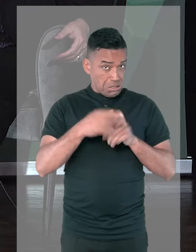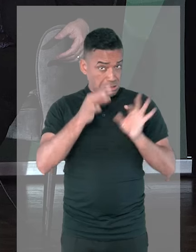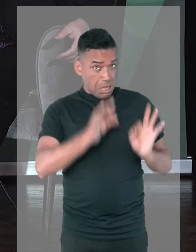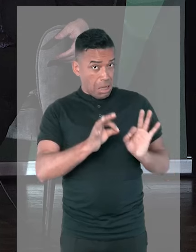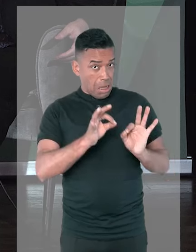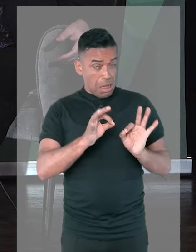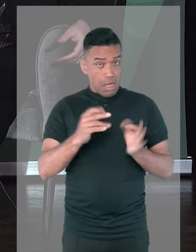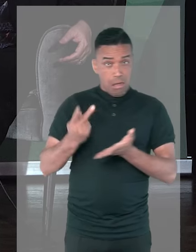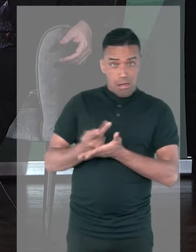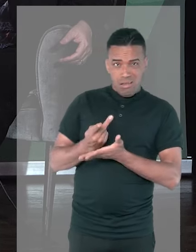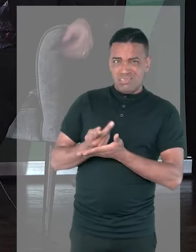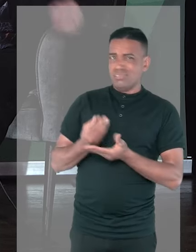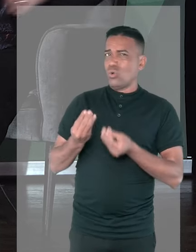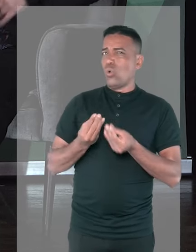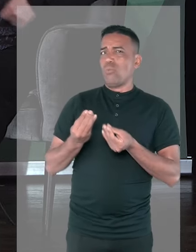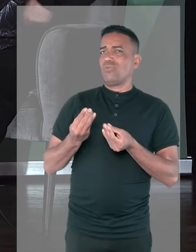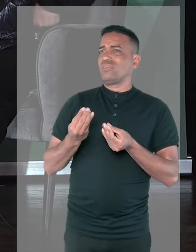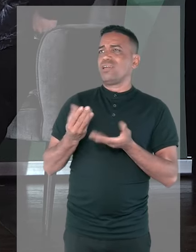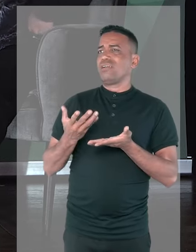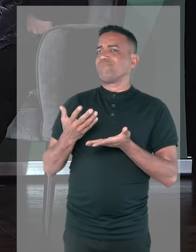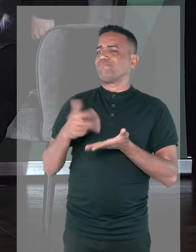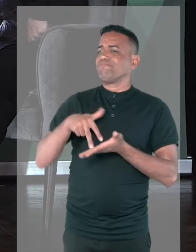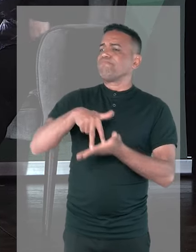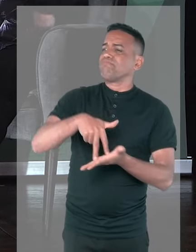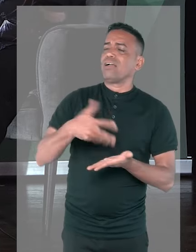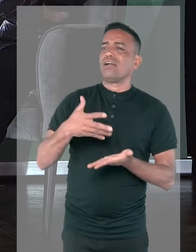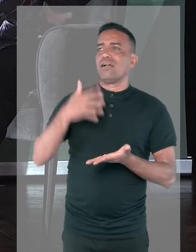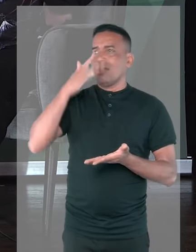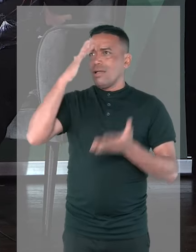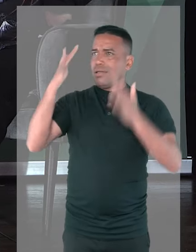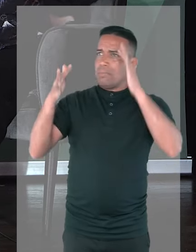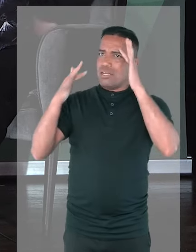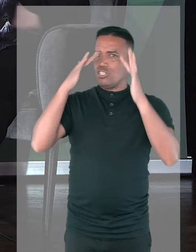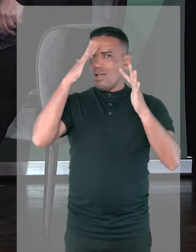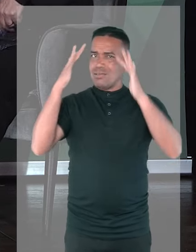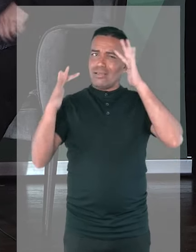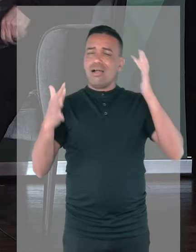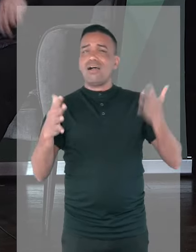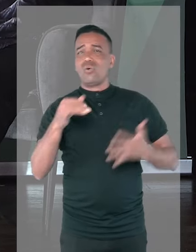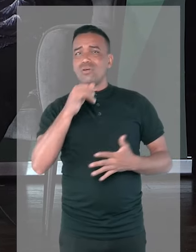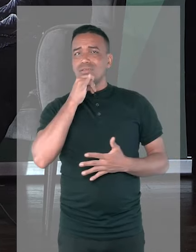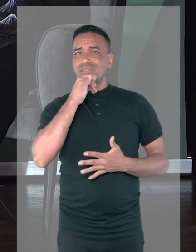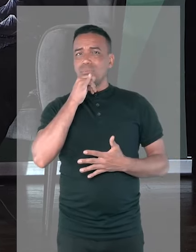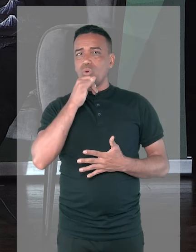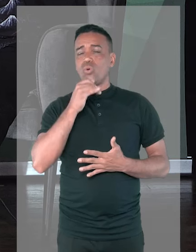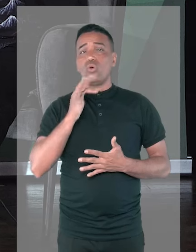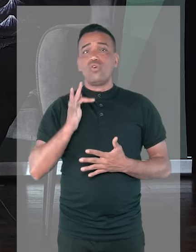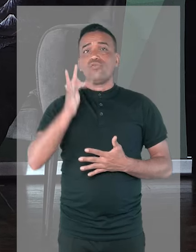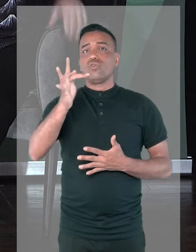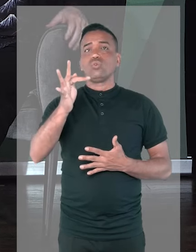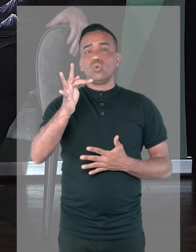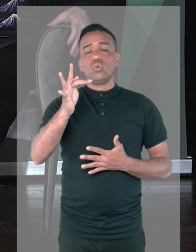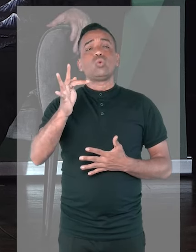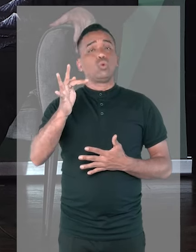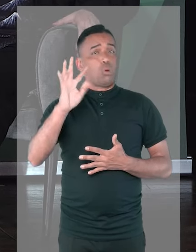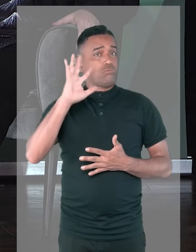Como é que você posiciona a imaginação nessa utopia de que essa coisa pode durar um pouco